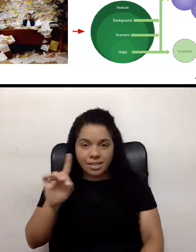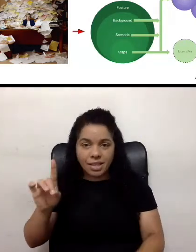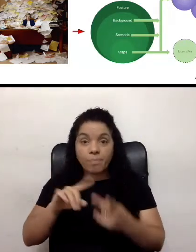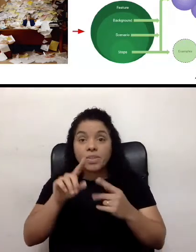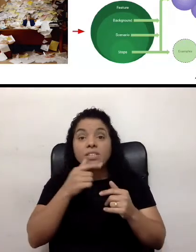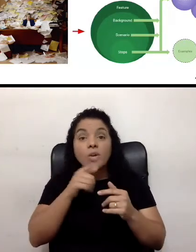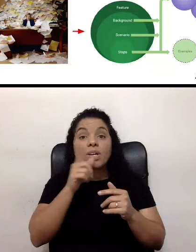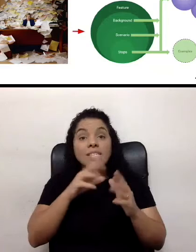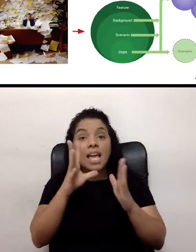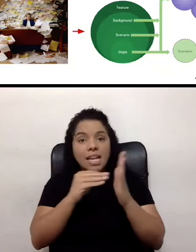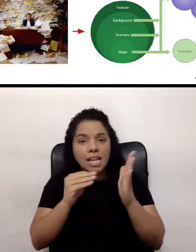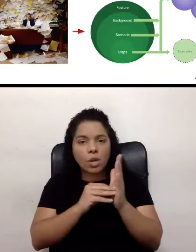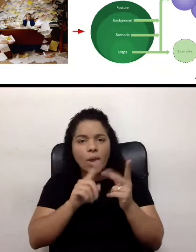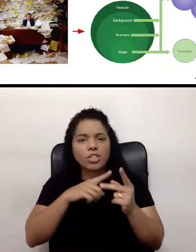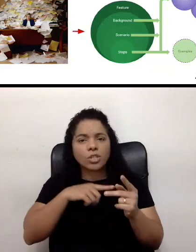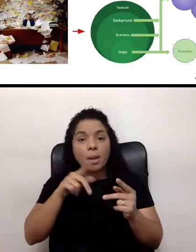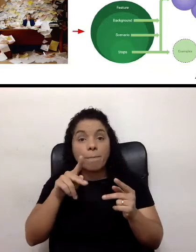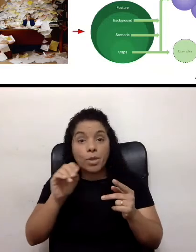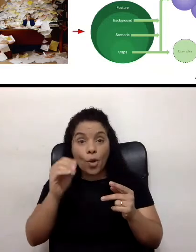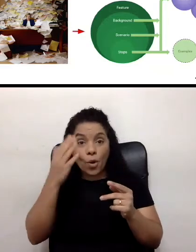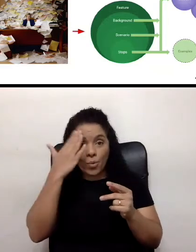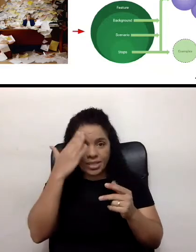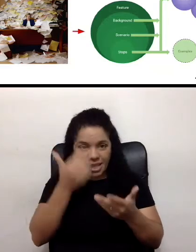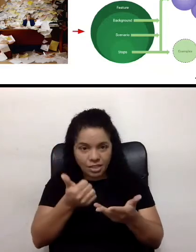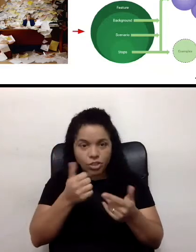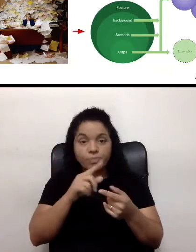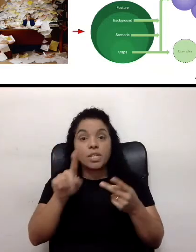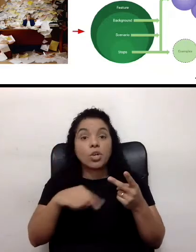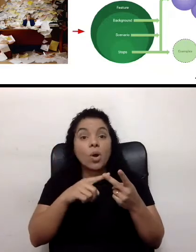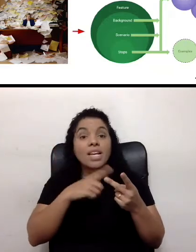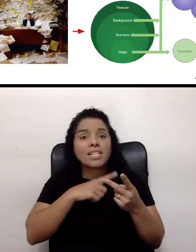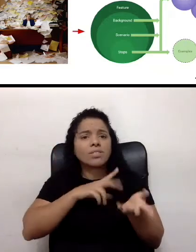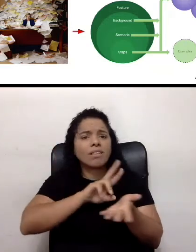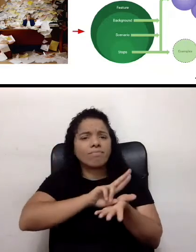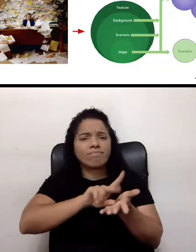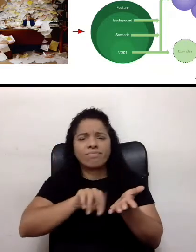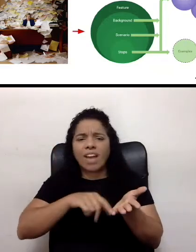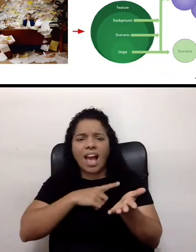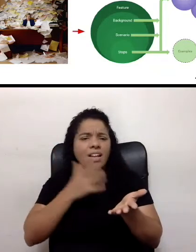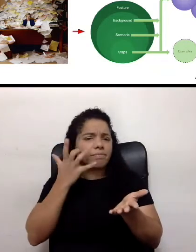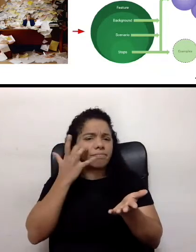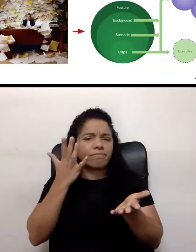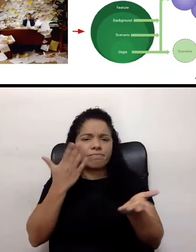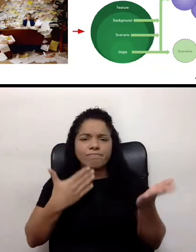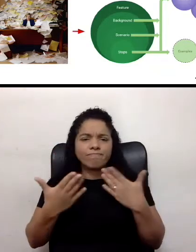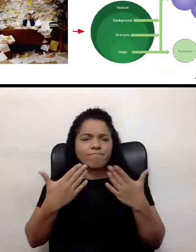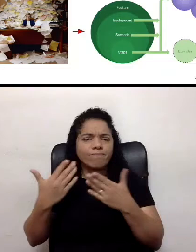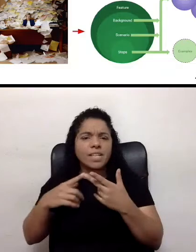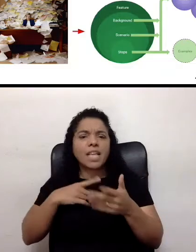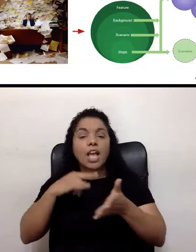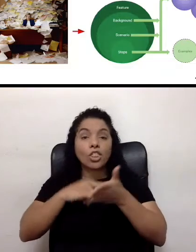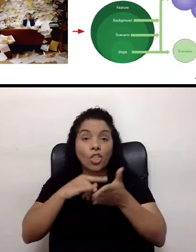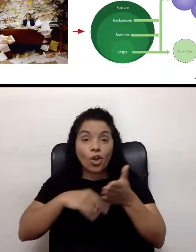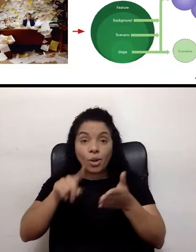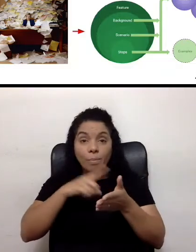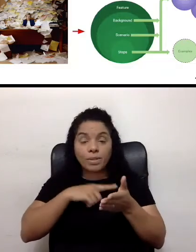numa linguagem onde o seu PO entende, e com isso você tem várias facilidades, né? Você tem uma